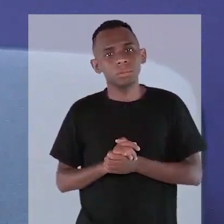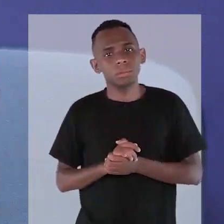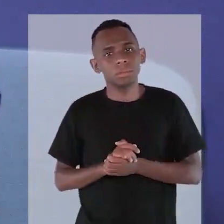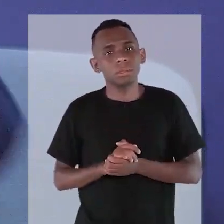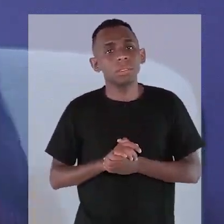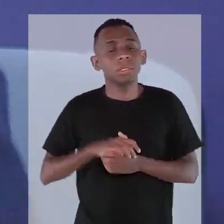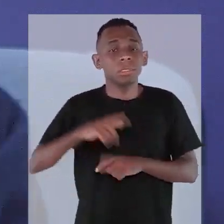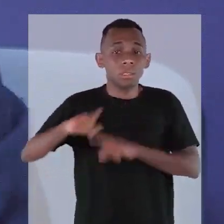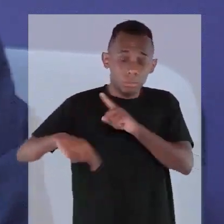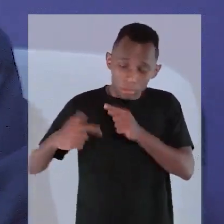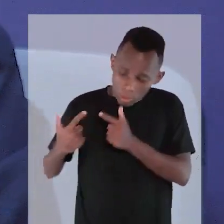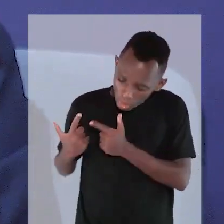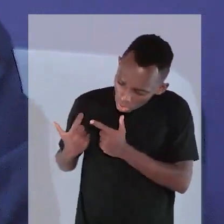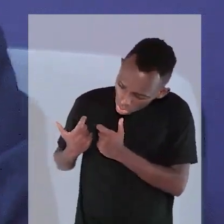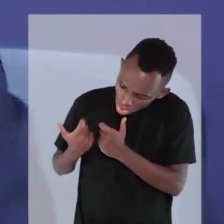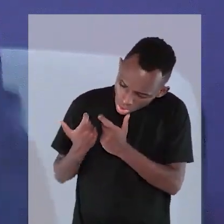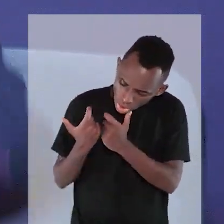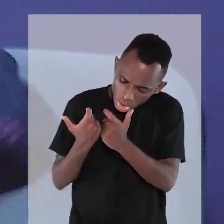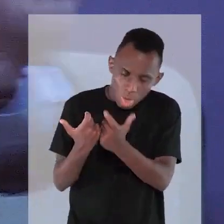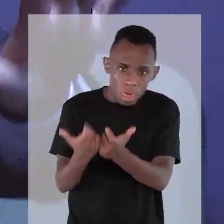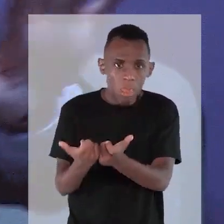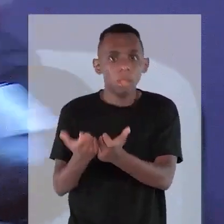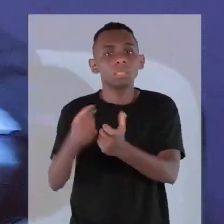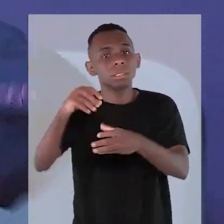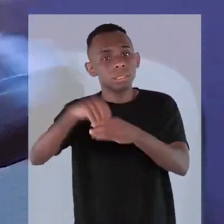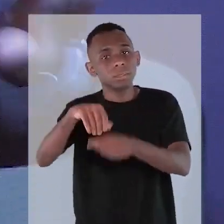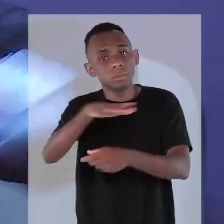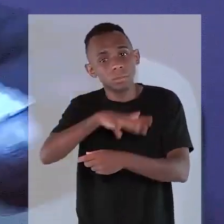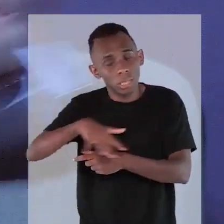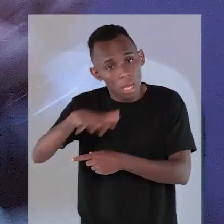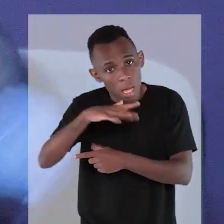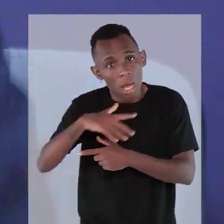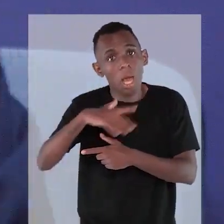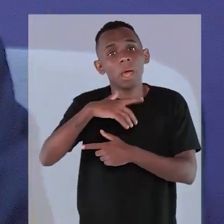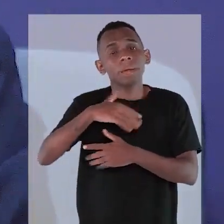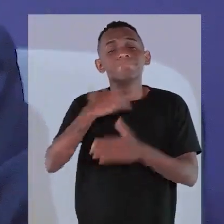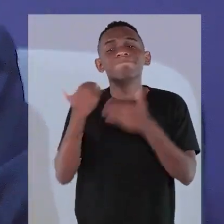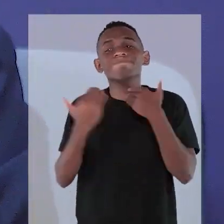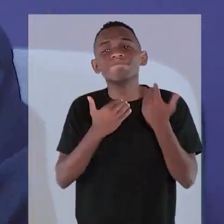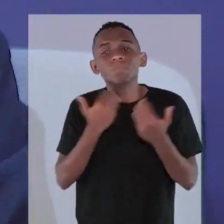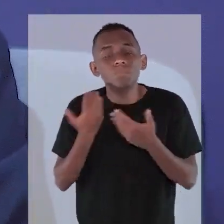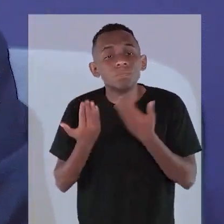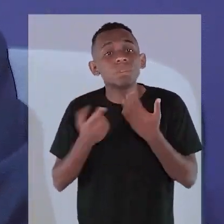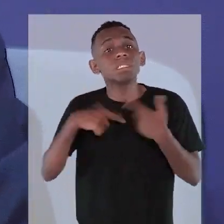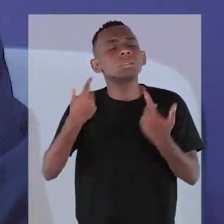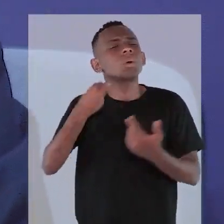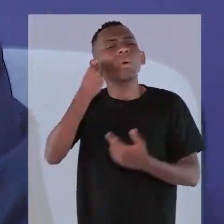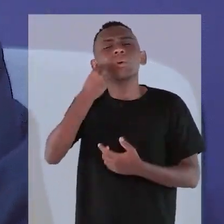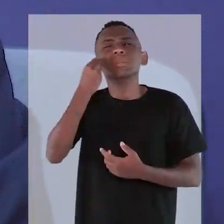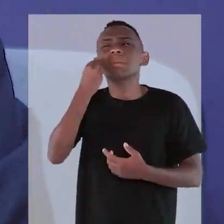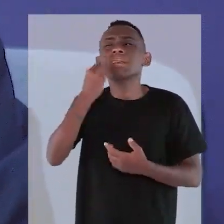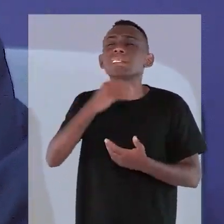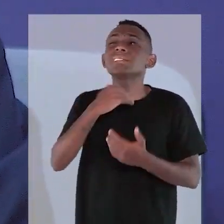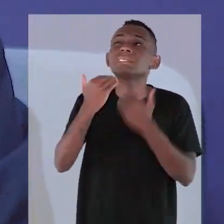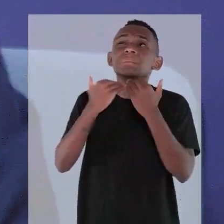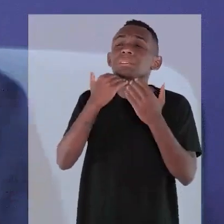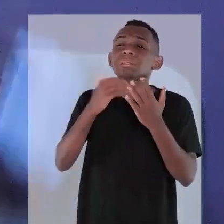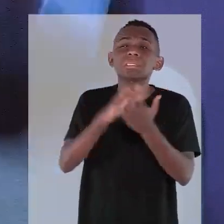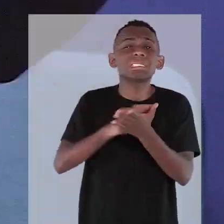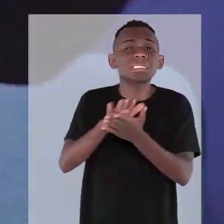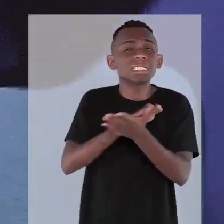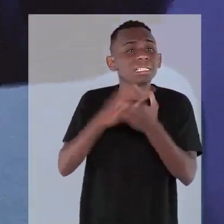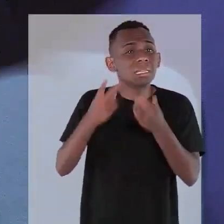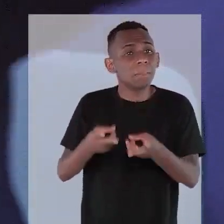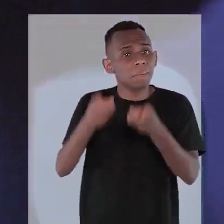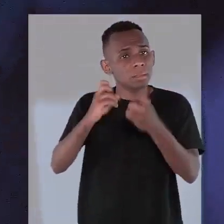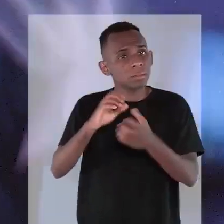da guerra em campo de concentração, mas é uma experiência que praticamente ninguém observa, ninguém analisa, né? Então fica só